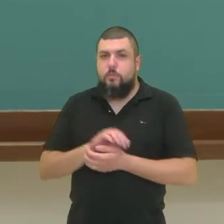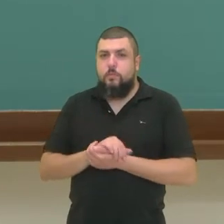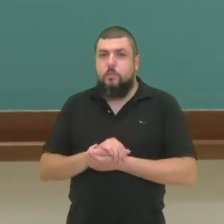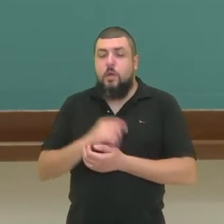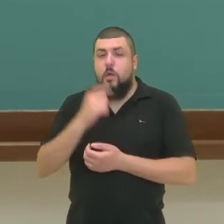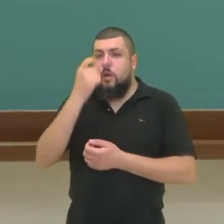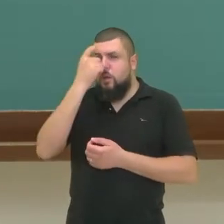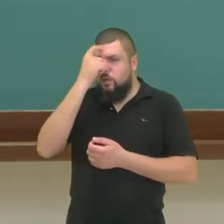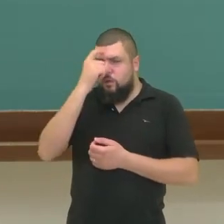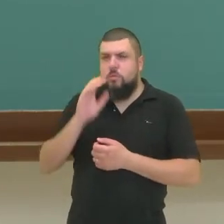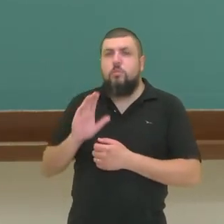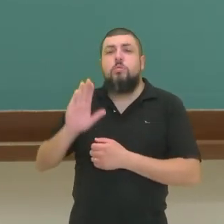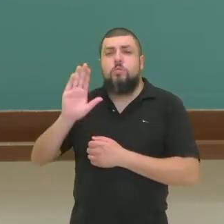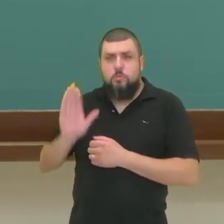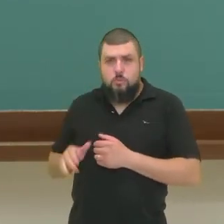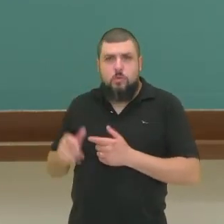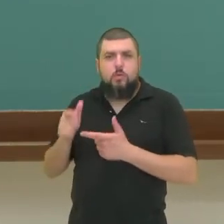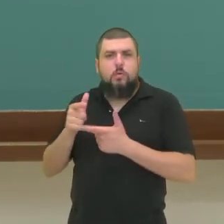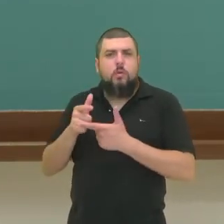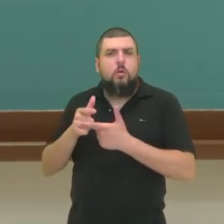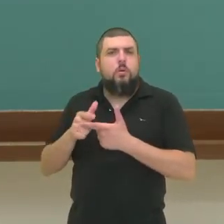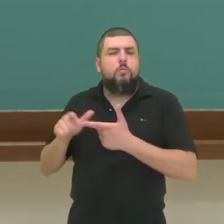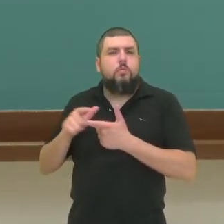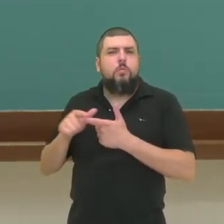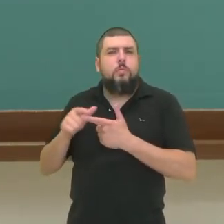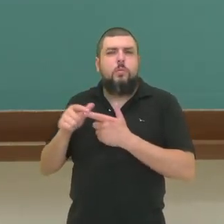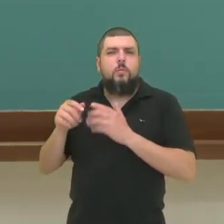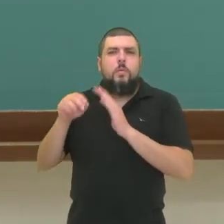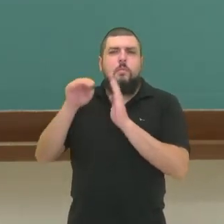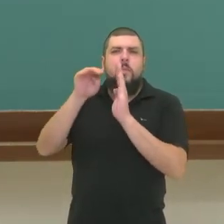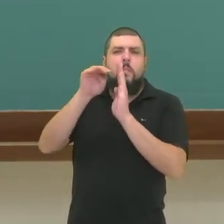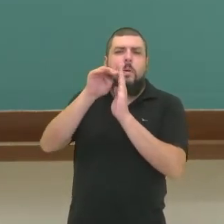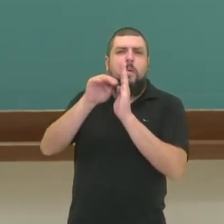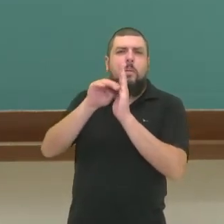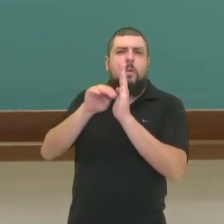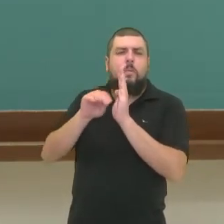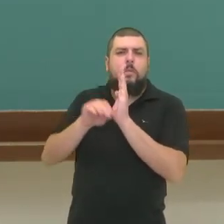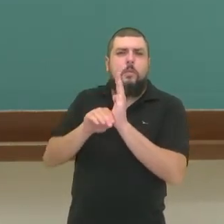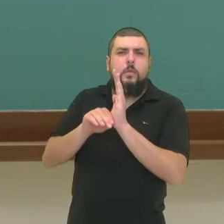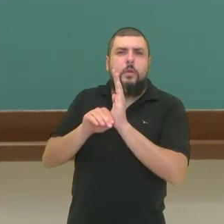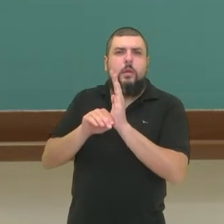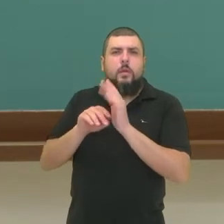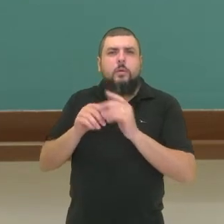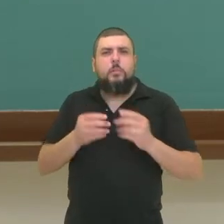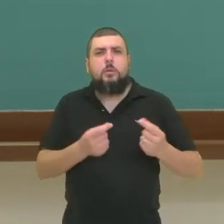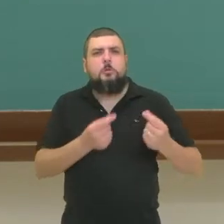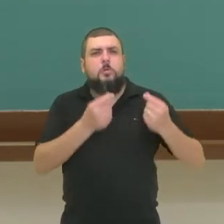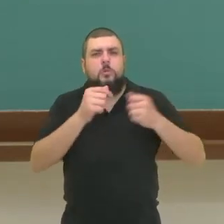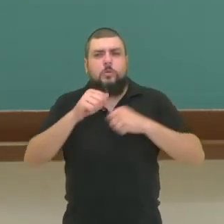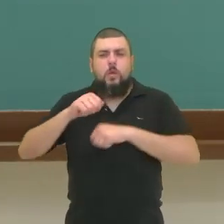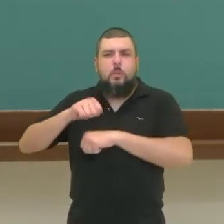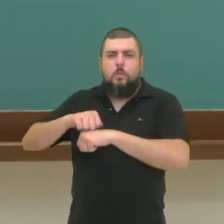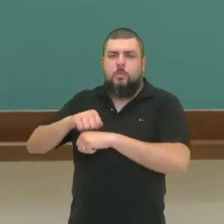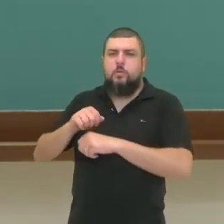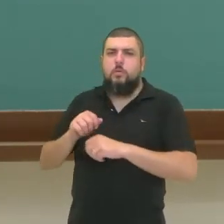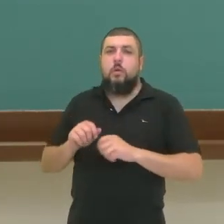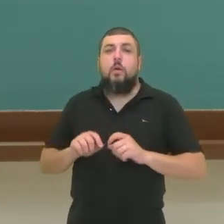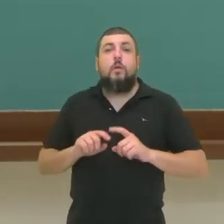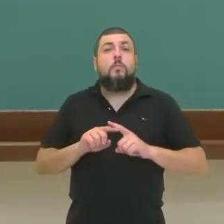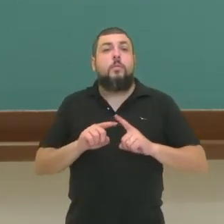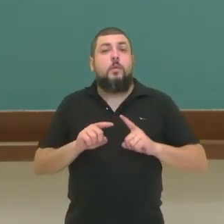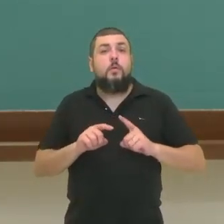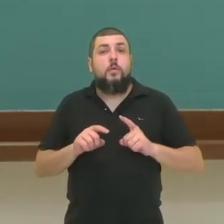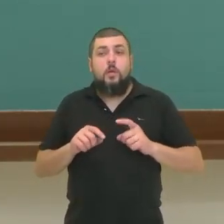questão das castas. Toda essa novidade vinha acontecendo para as castas superiores e